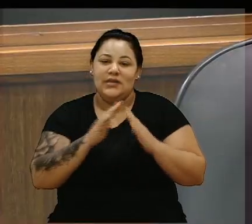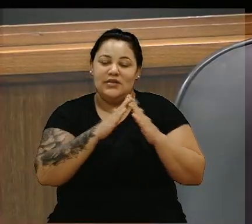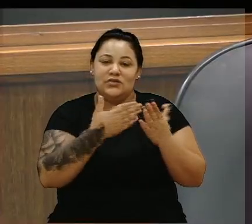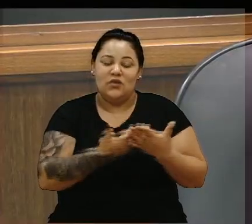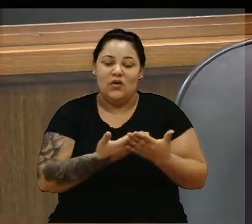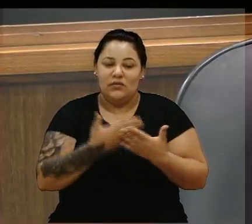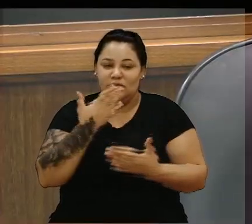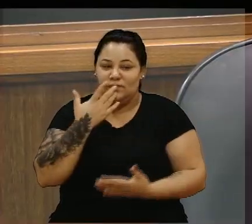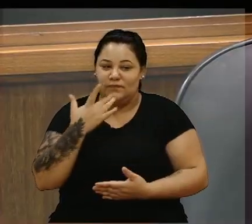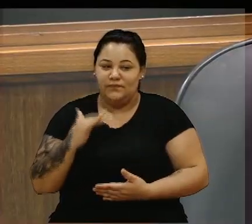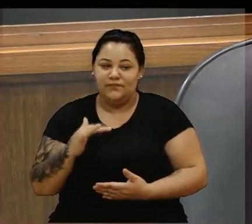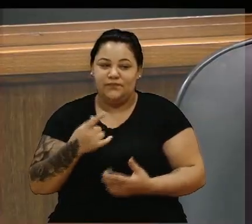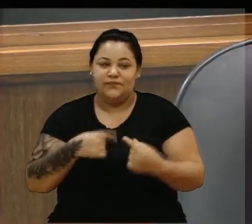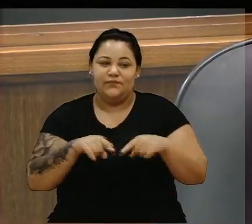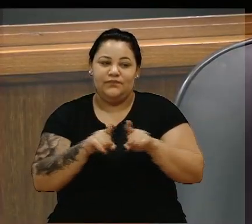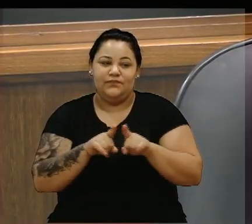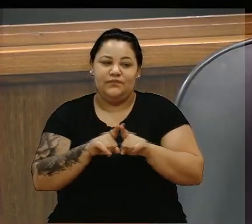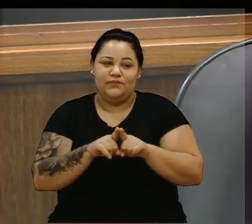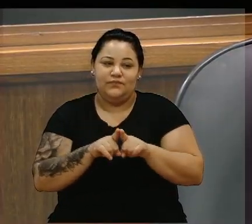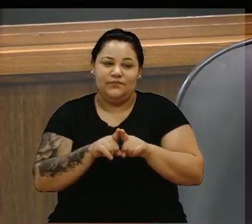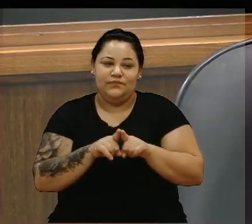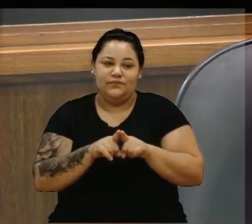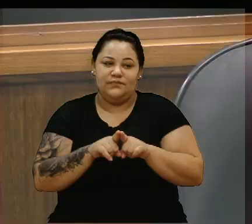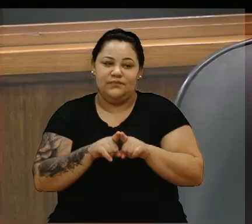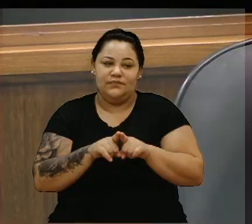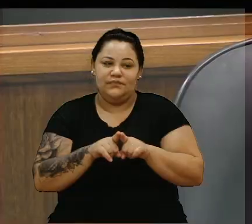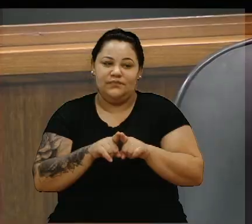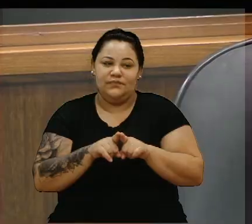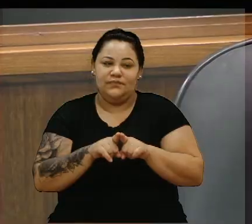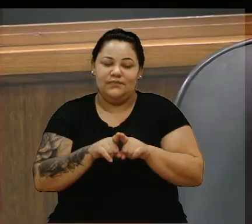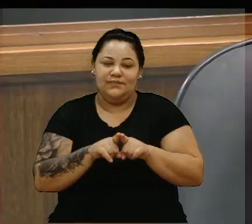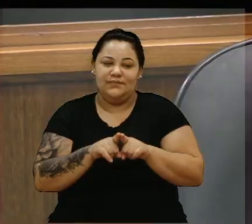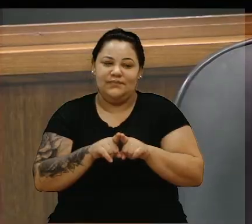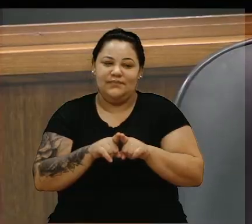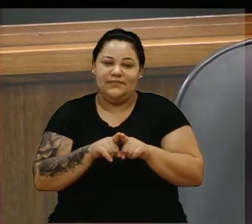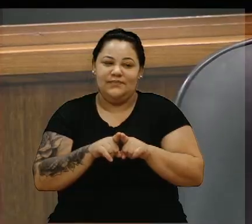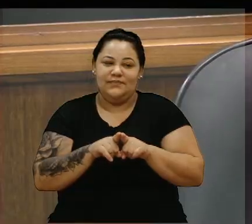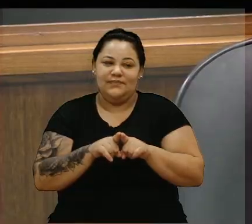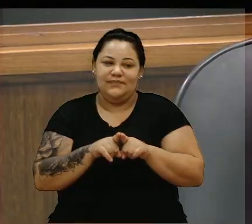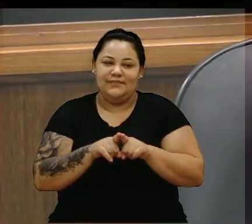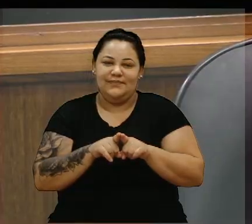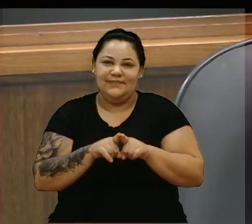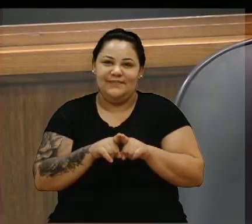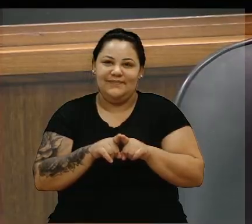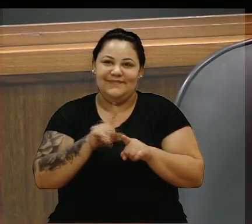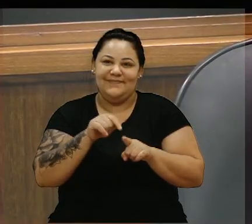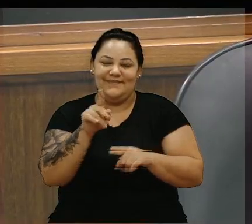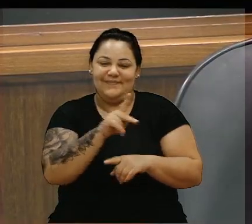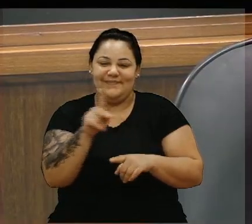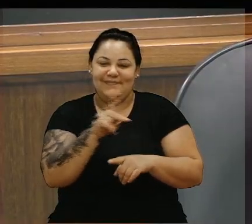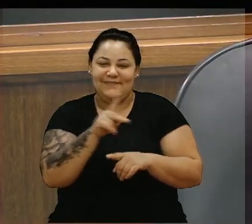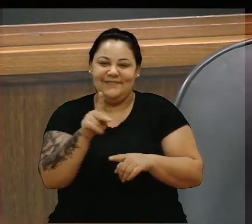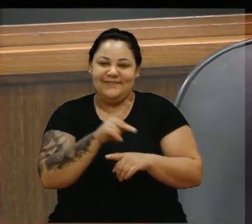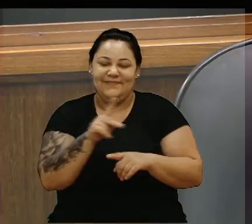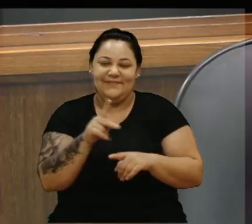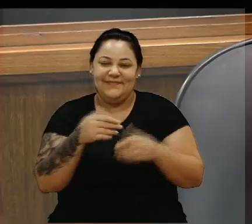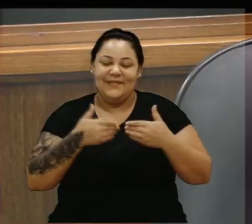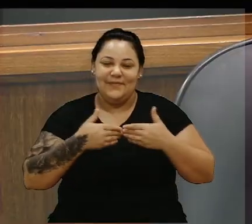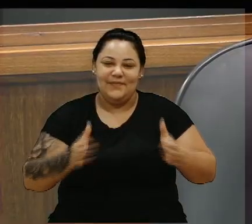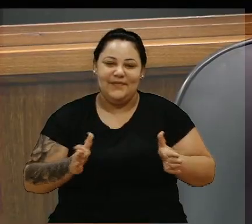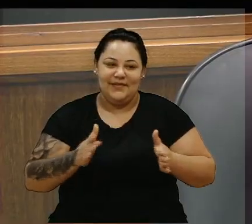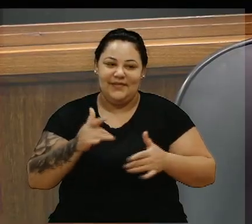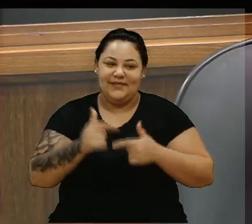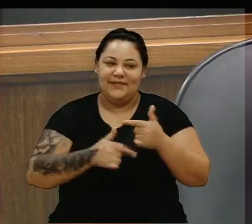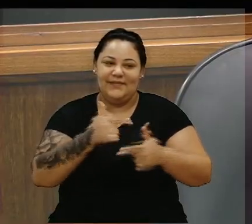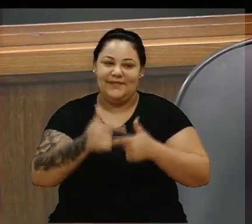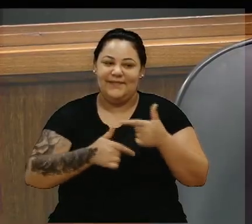educação infantil, se nós não tivermos mais, daqui a um tempo, professores e professoras dispostos a trabalhar. Porque, de